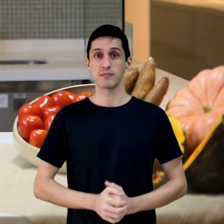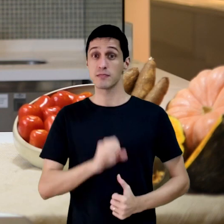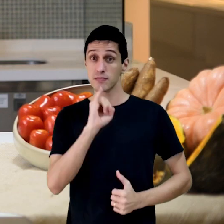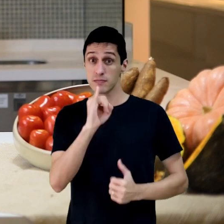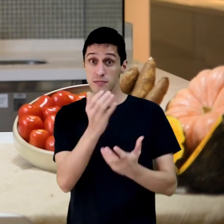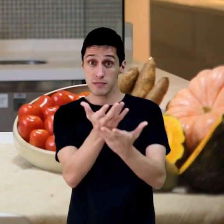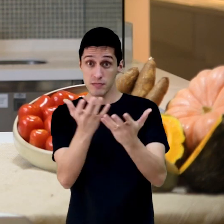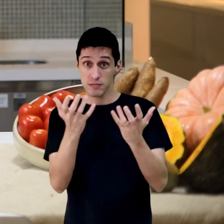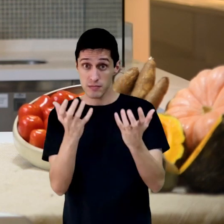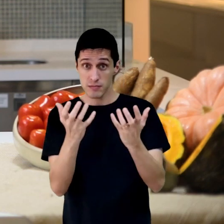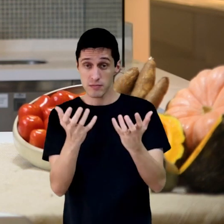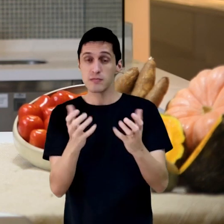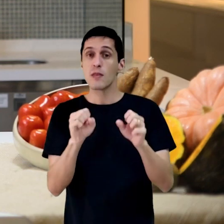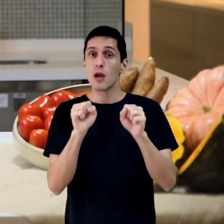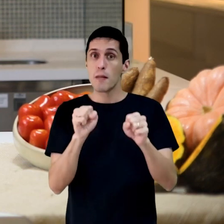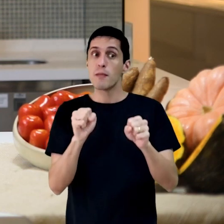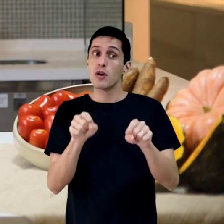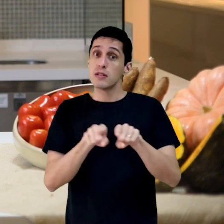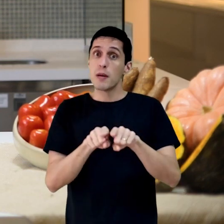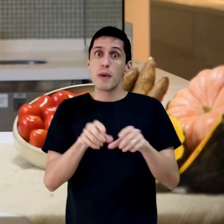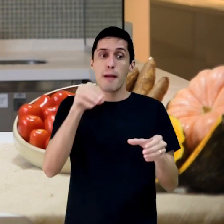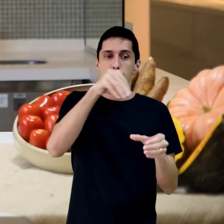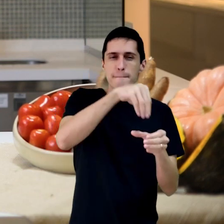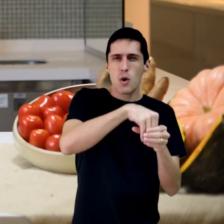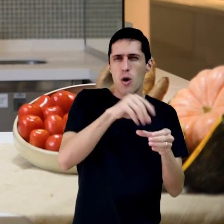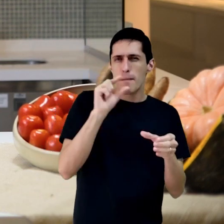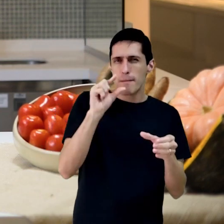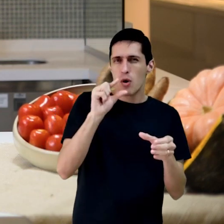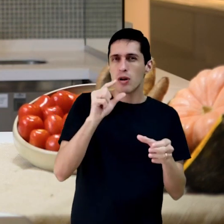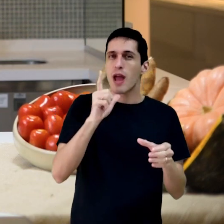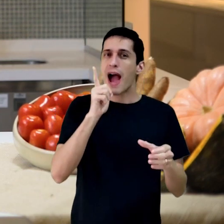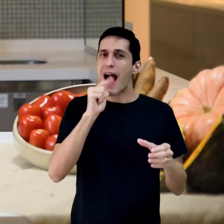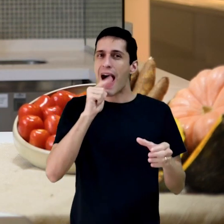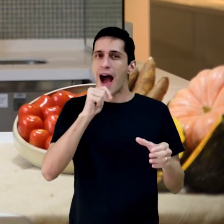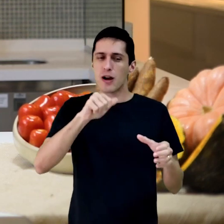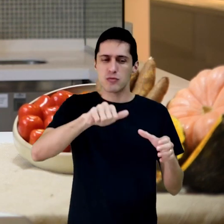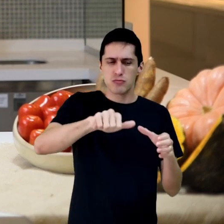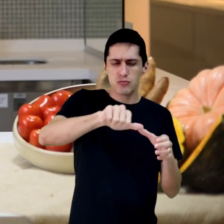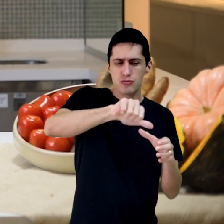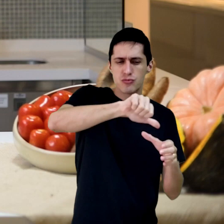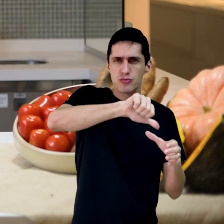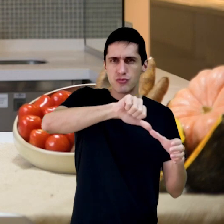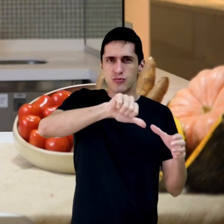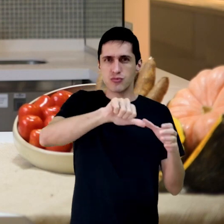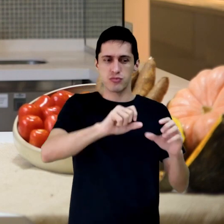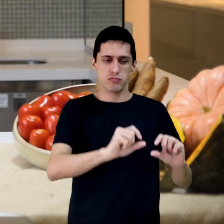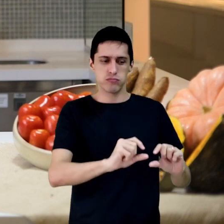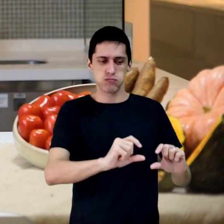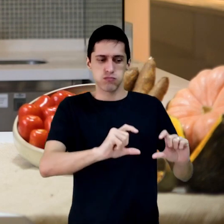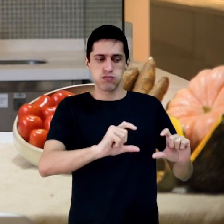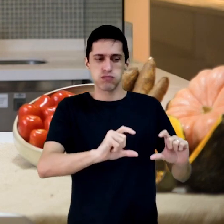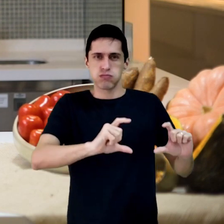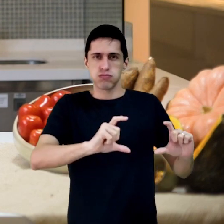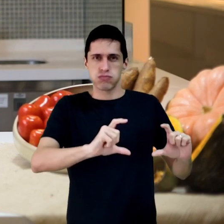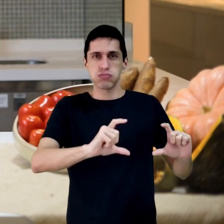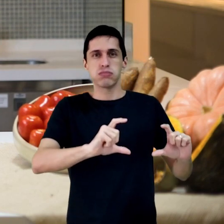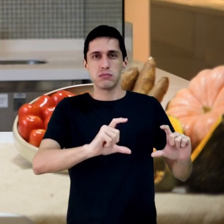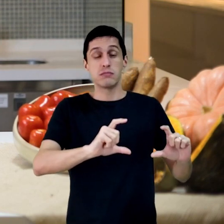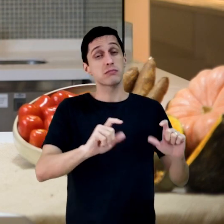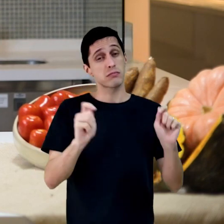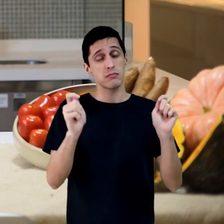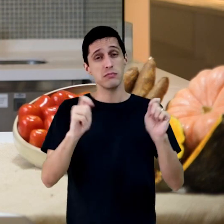Se quiser, nessa hora também pode acrescentar um pouco de água, para que esse molho vai render um pouco e